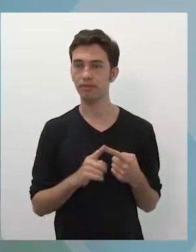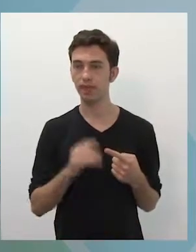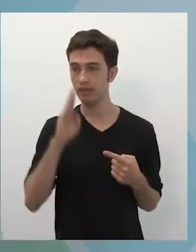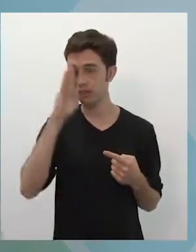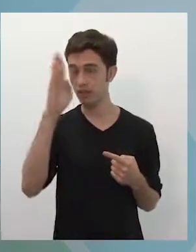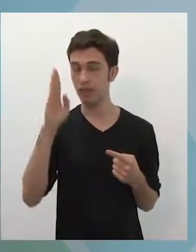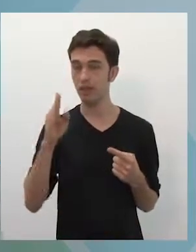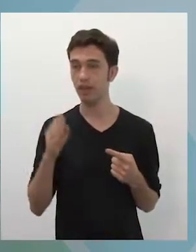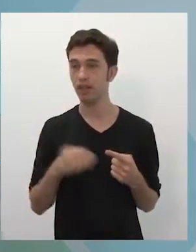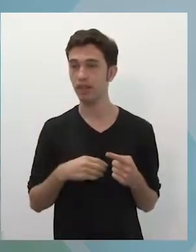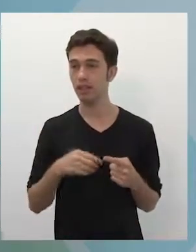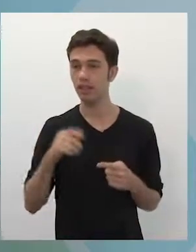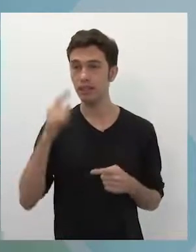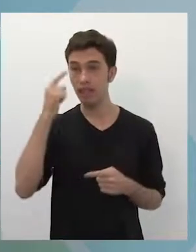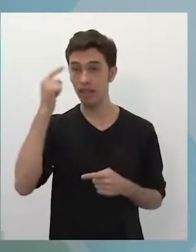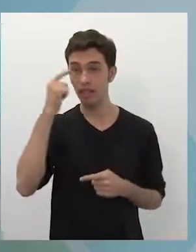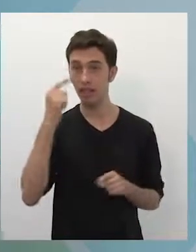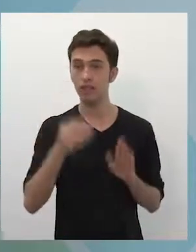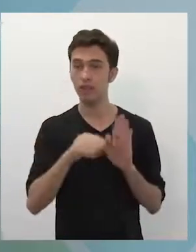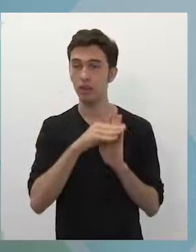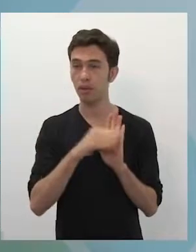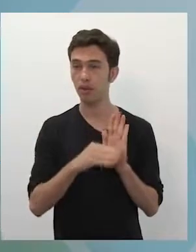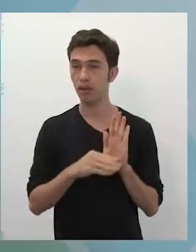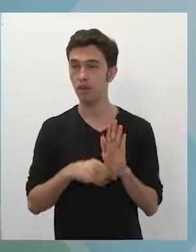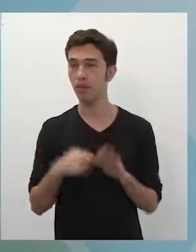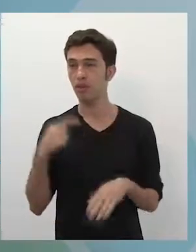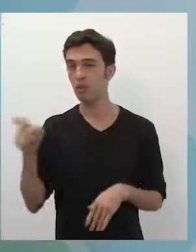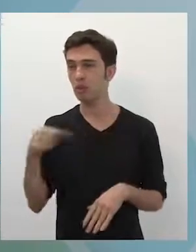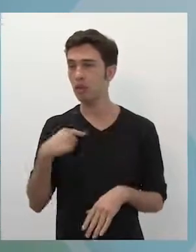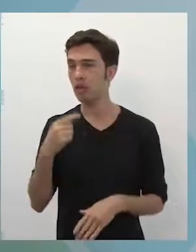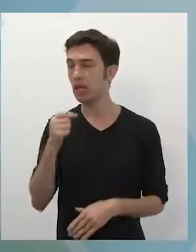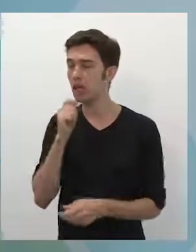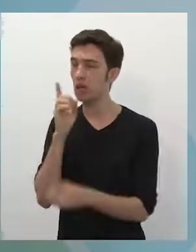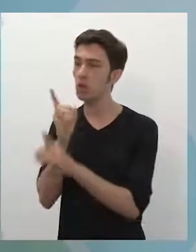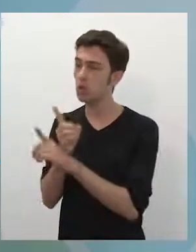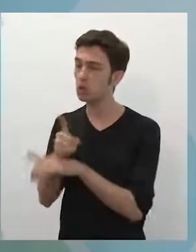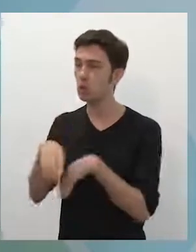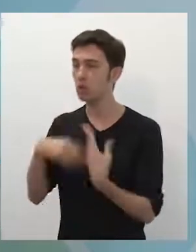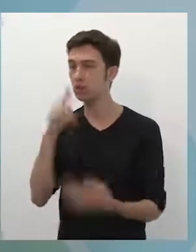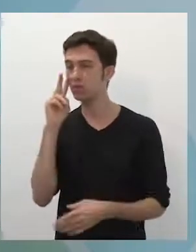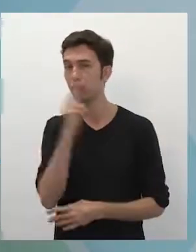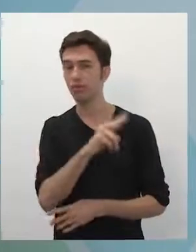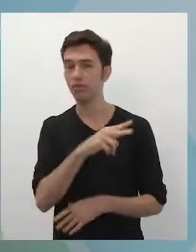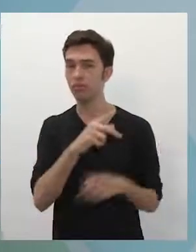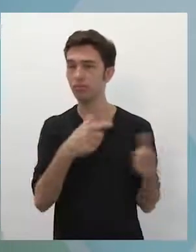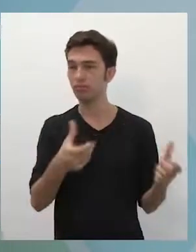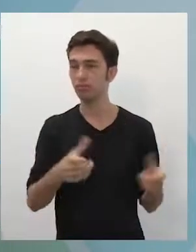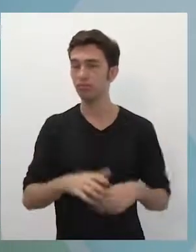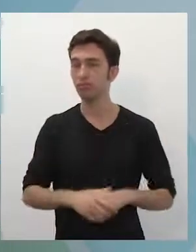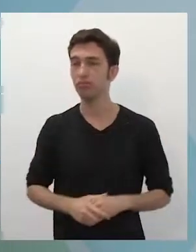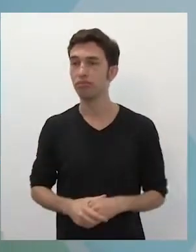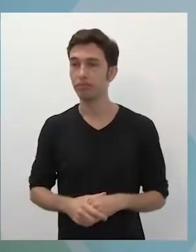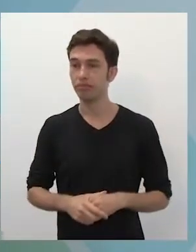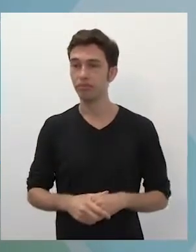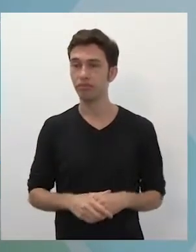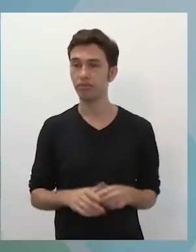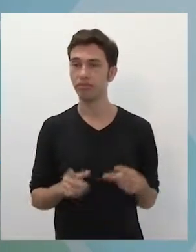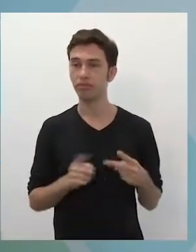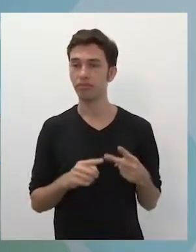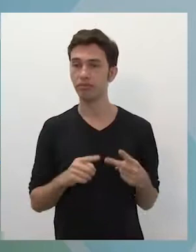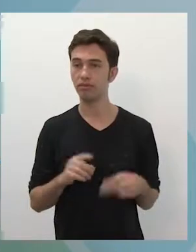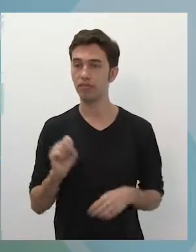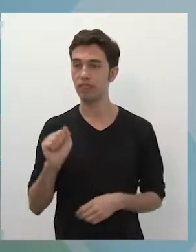pauta vêm de histórias originais que ele ou ela encontrou ou em dados que viu por aí. Agora a professora